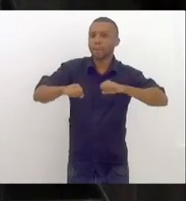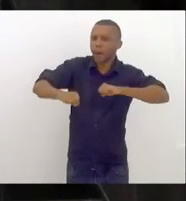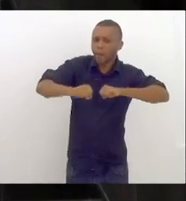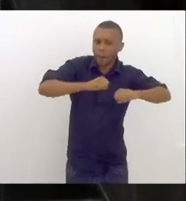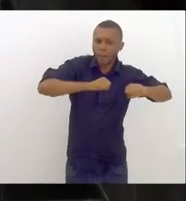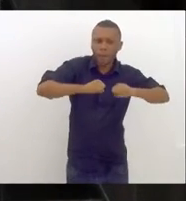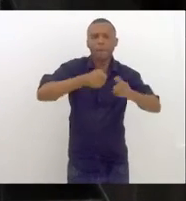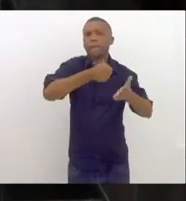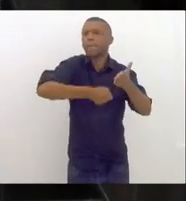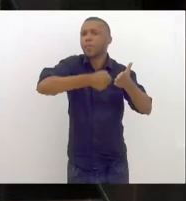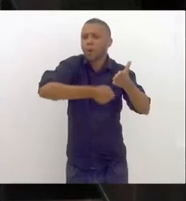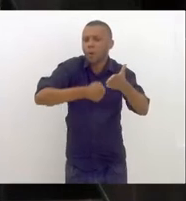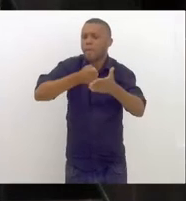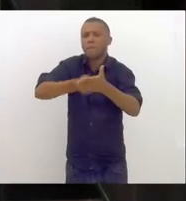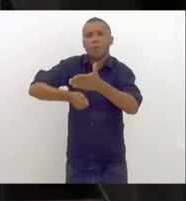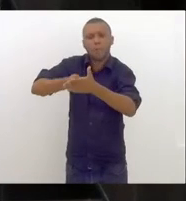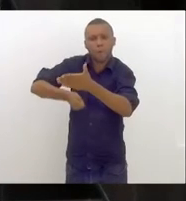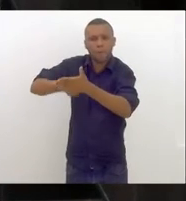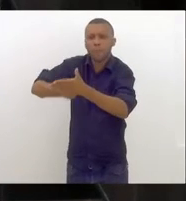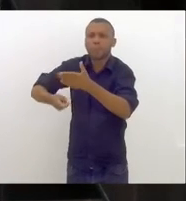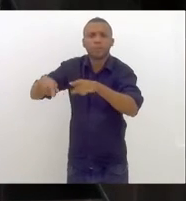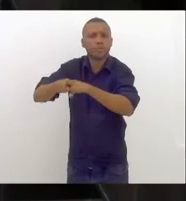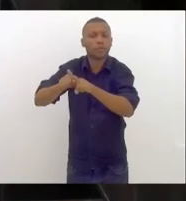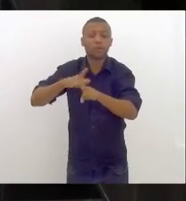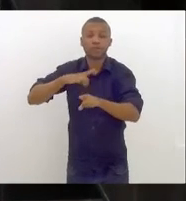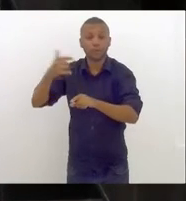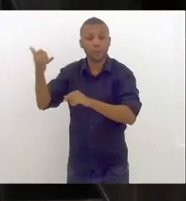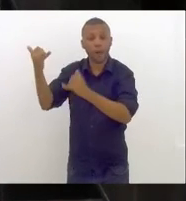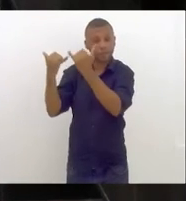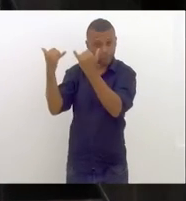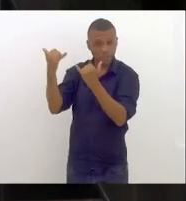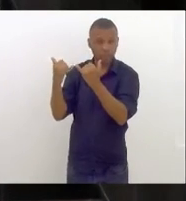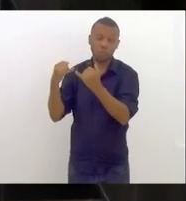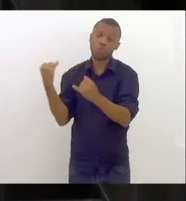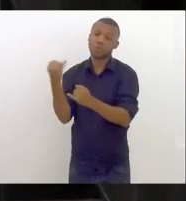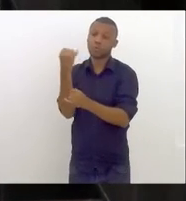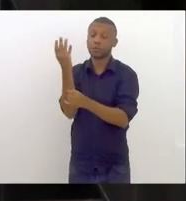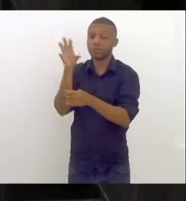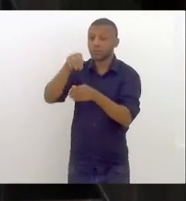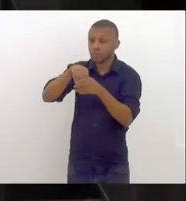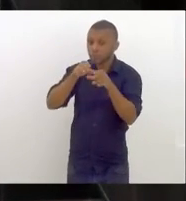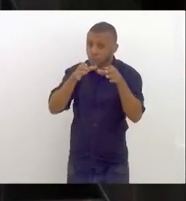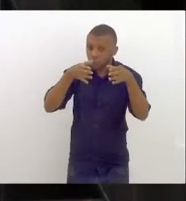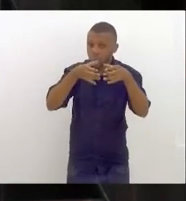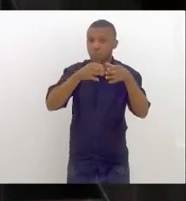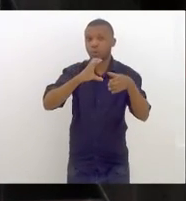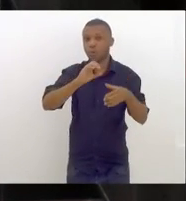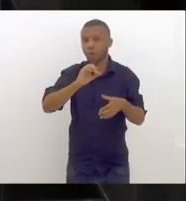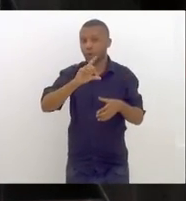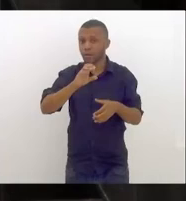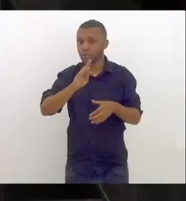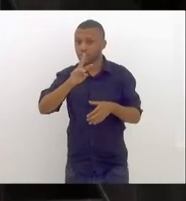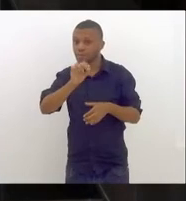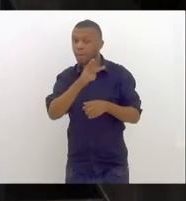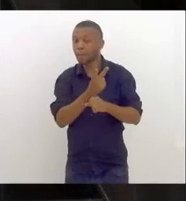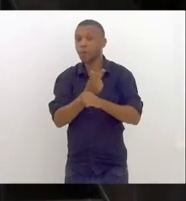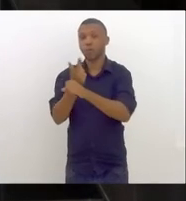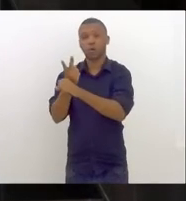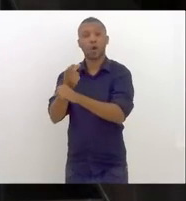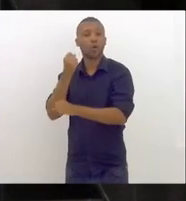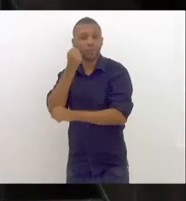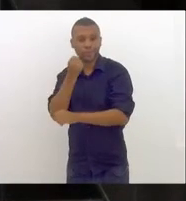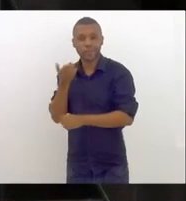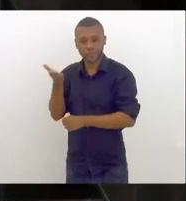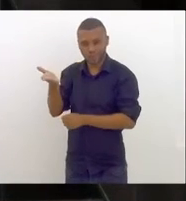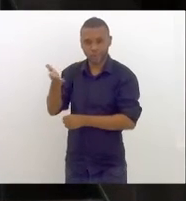uma informação muito relevante de um coletivo que procurou procurou o senador Marcelo